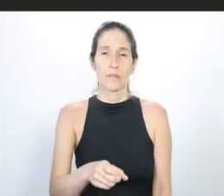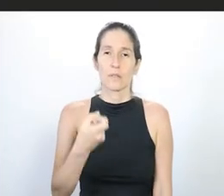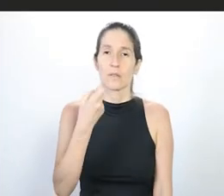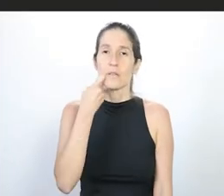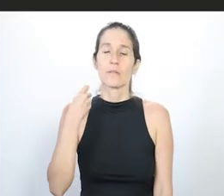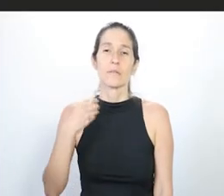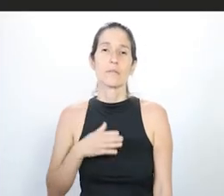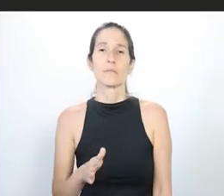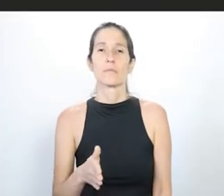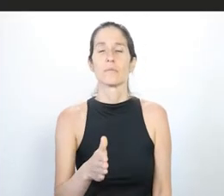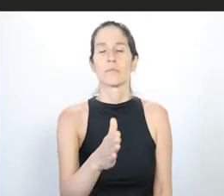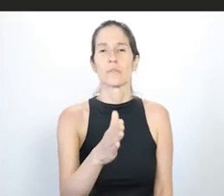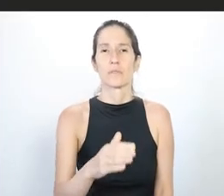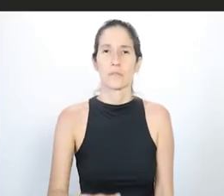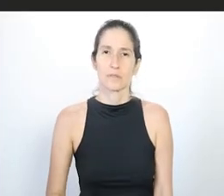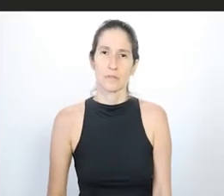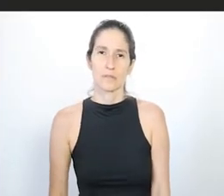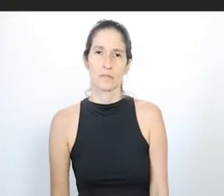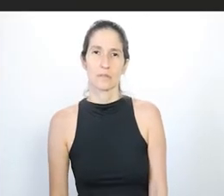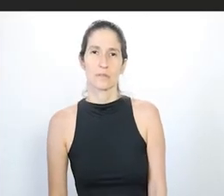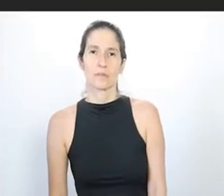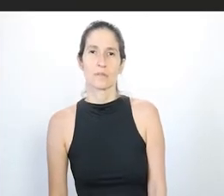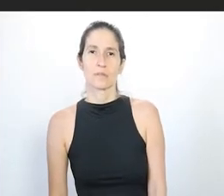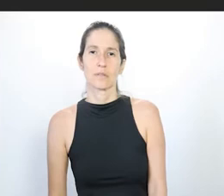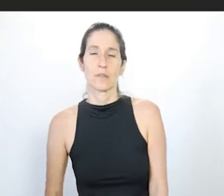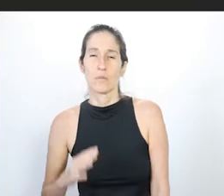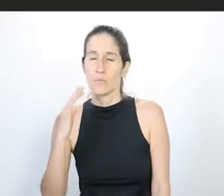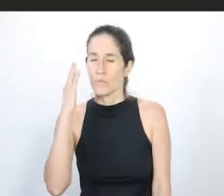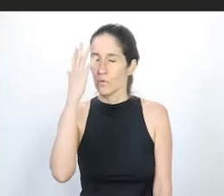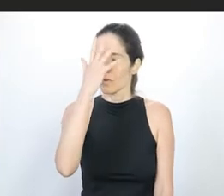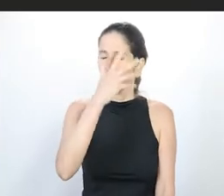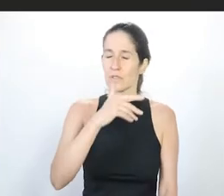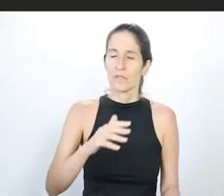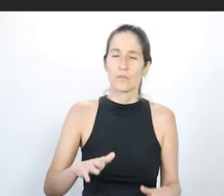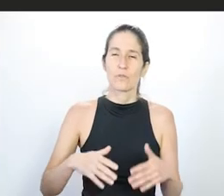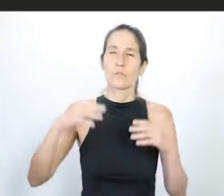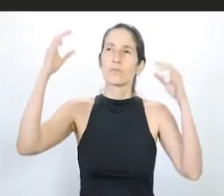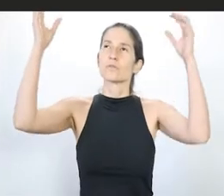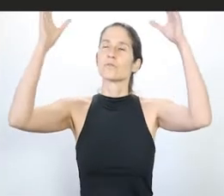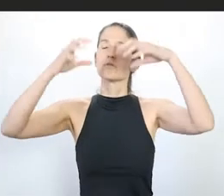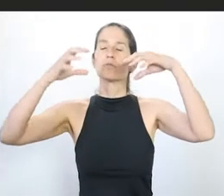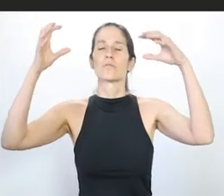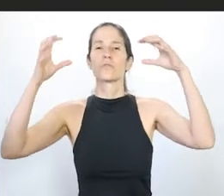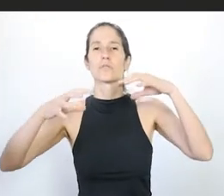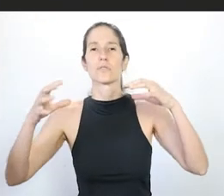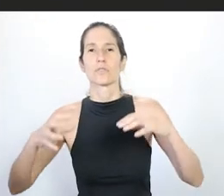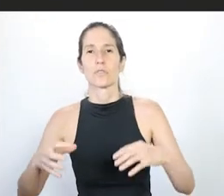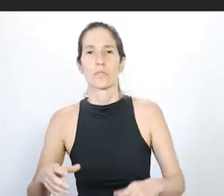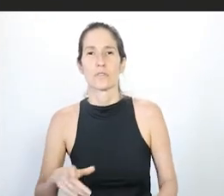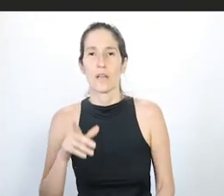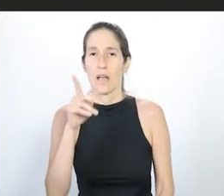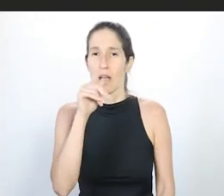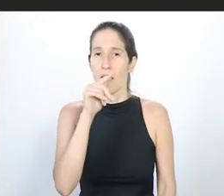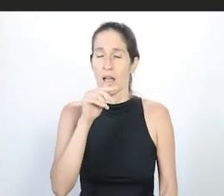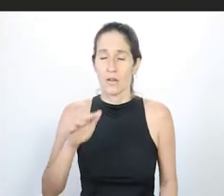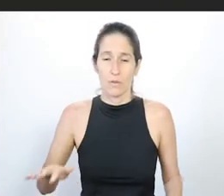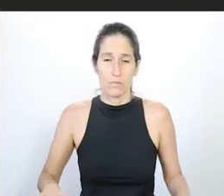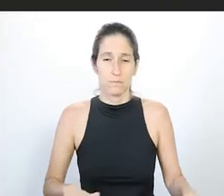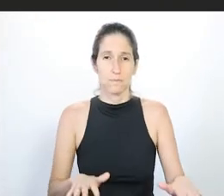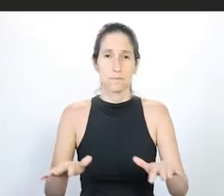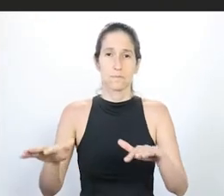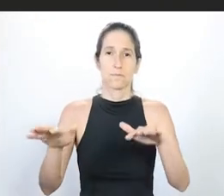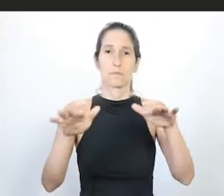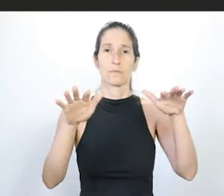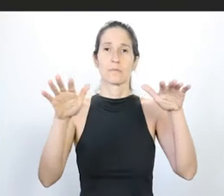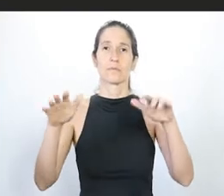emboscada. Quer ver bonito é no tempo da trovoada. As águas sobem na praia